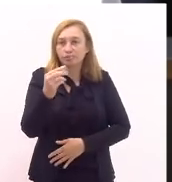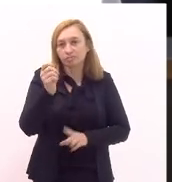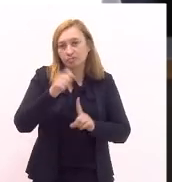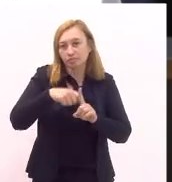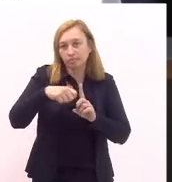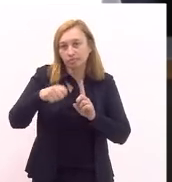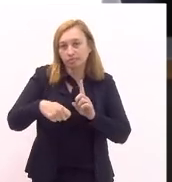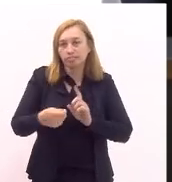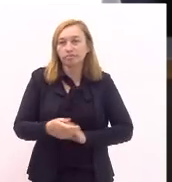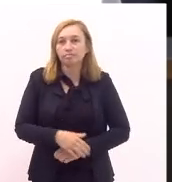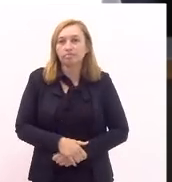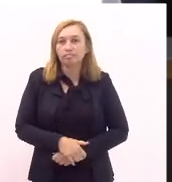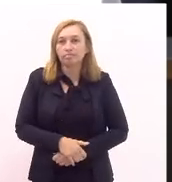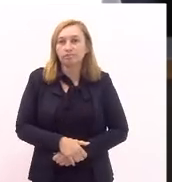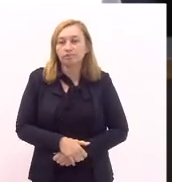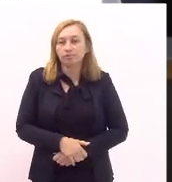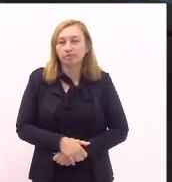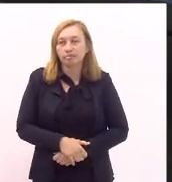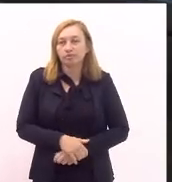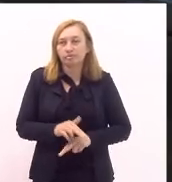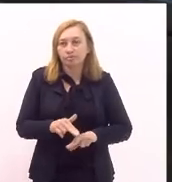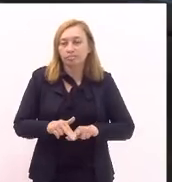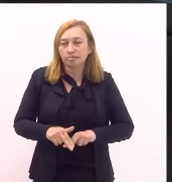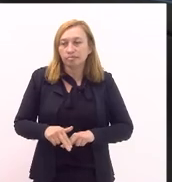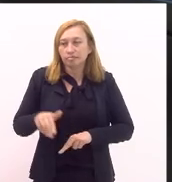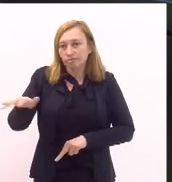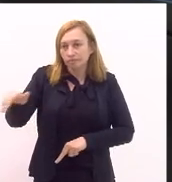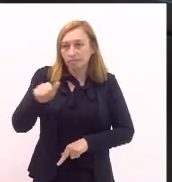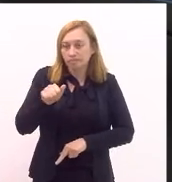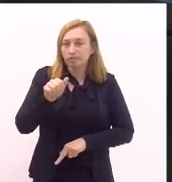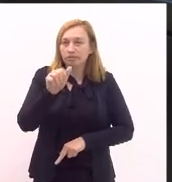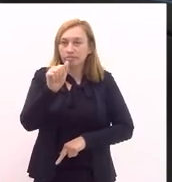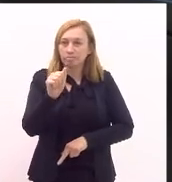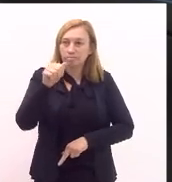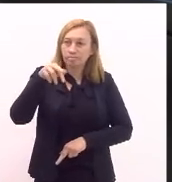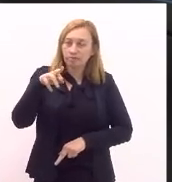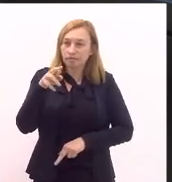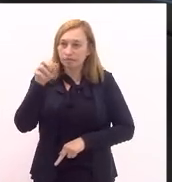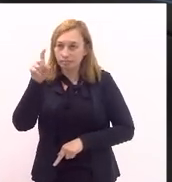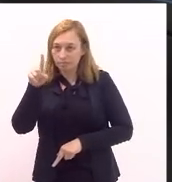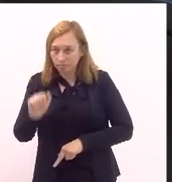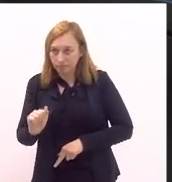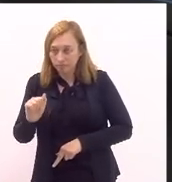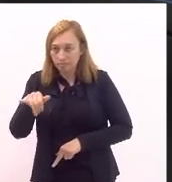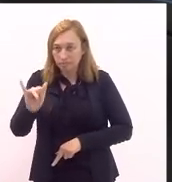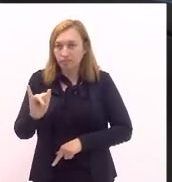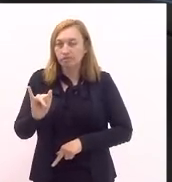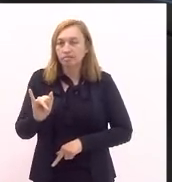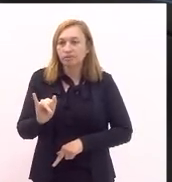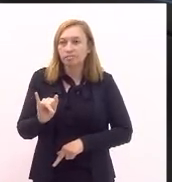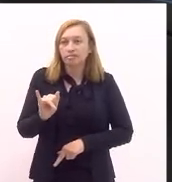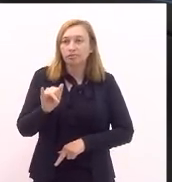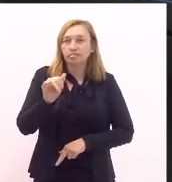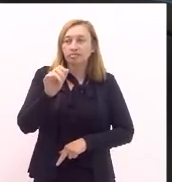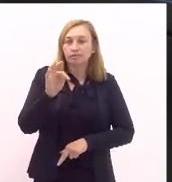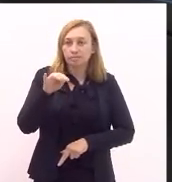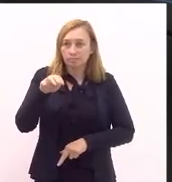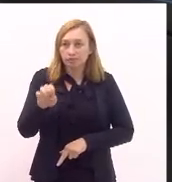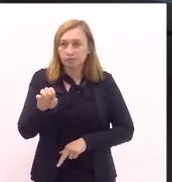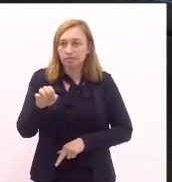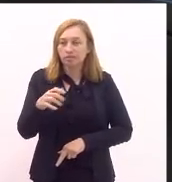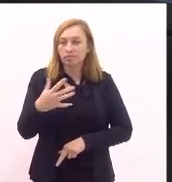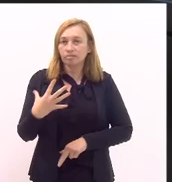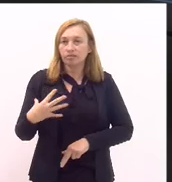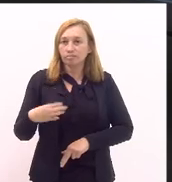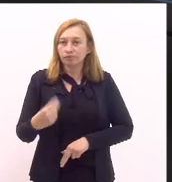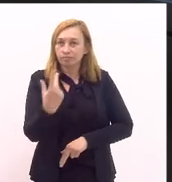meses por isso que eu chamei o Andrei para vir aqui o André e aí a tiene são